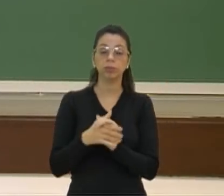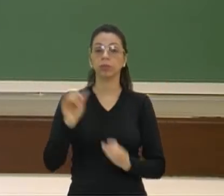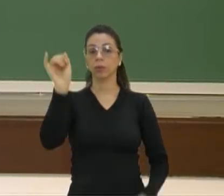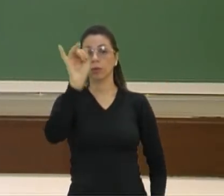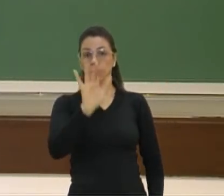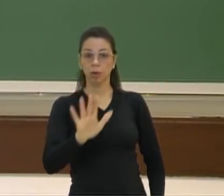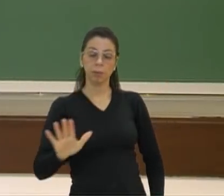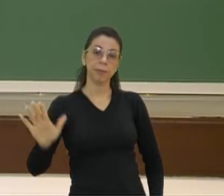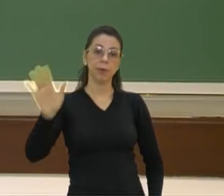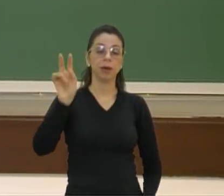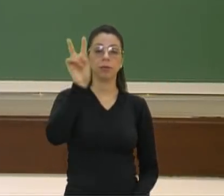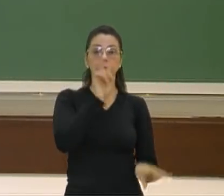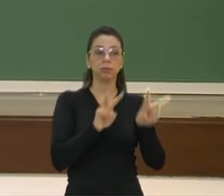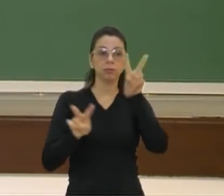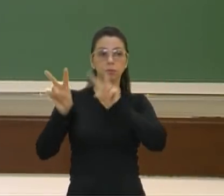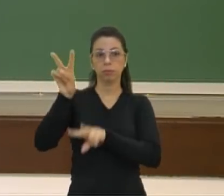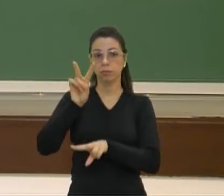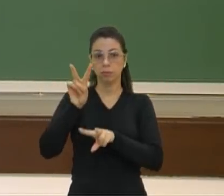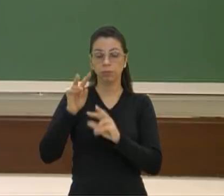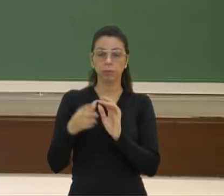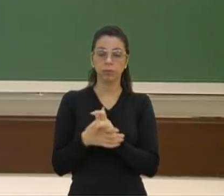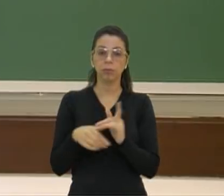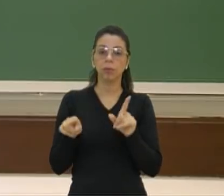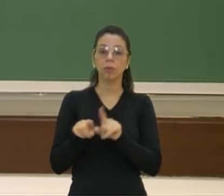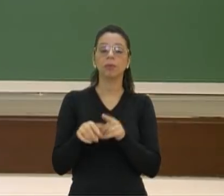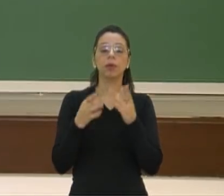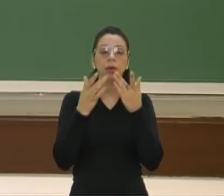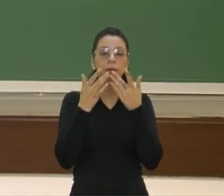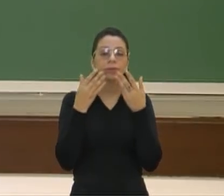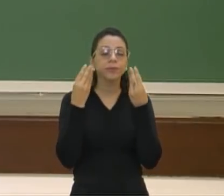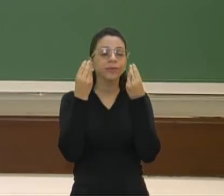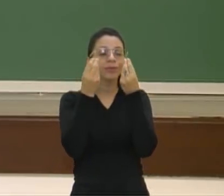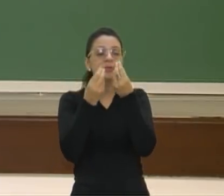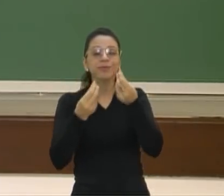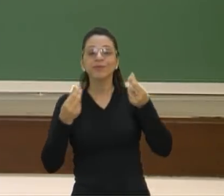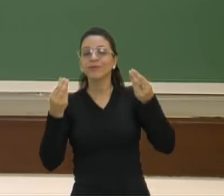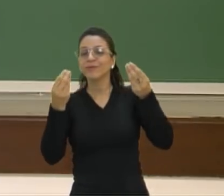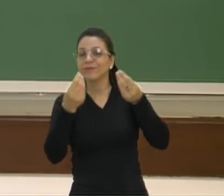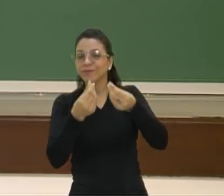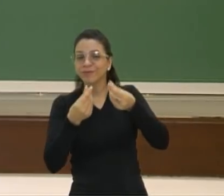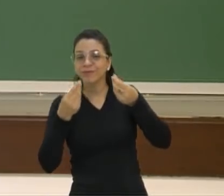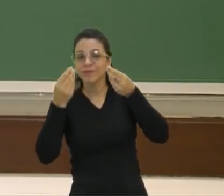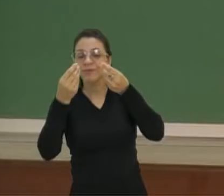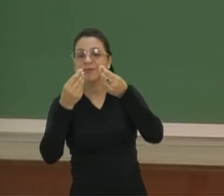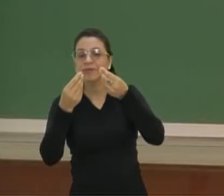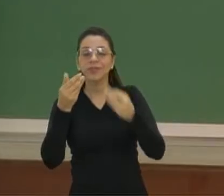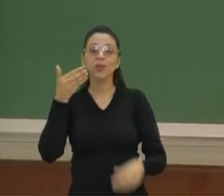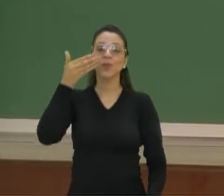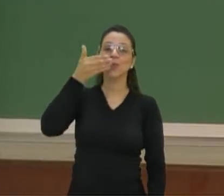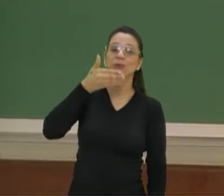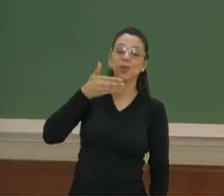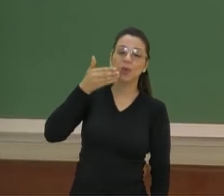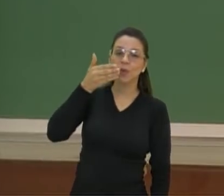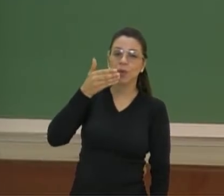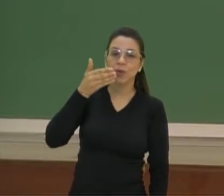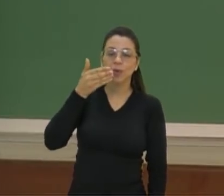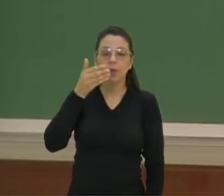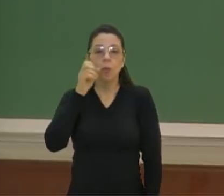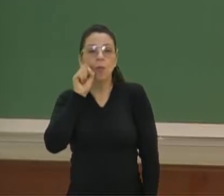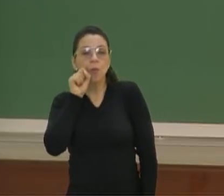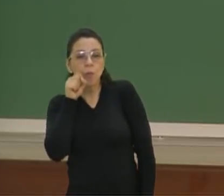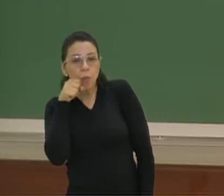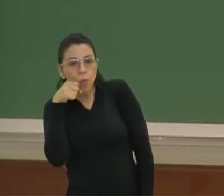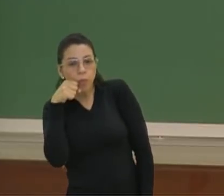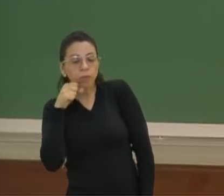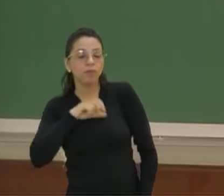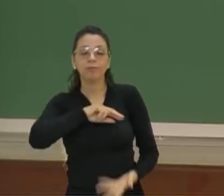imagens, relacionado à visão, e sabores. Lembra que a gente falou dos sabores? Doce, amargo,